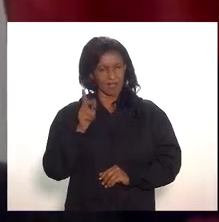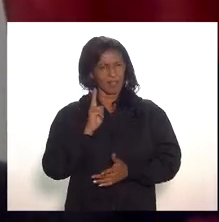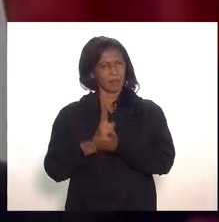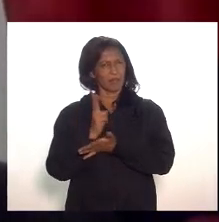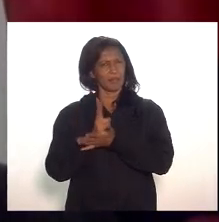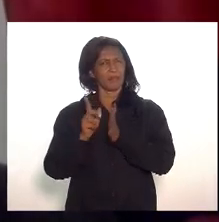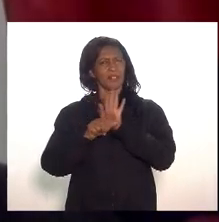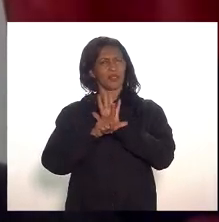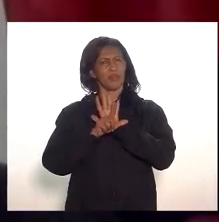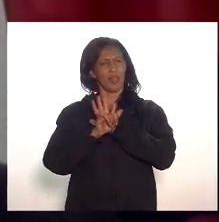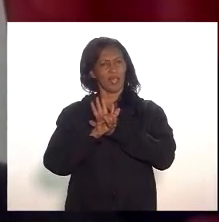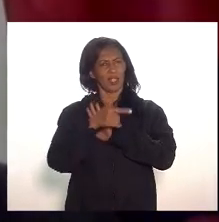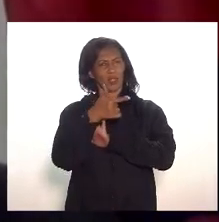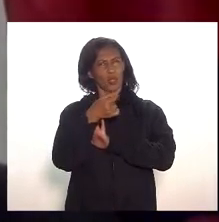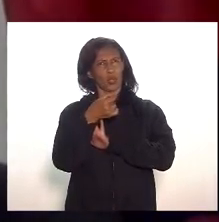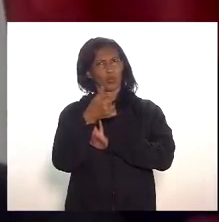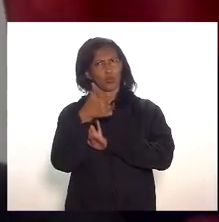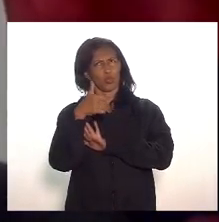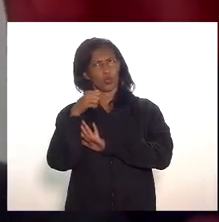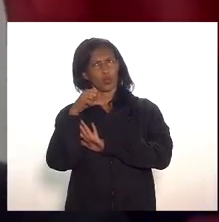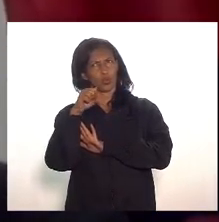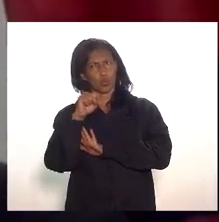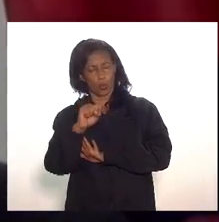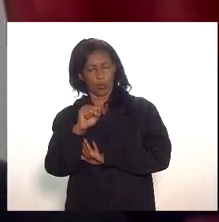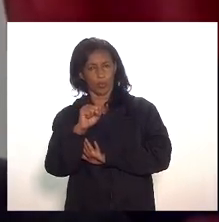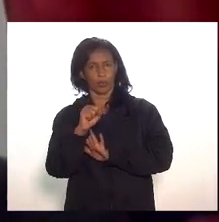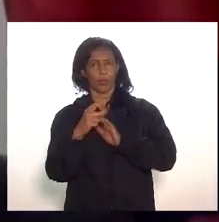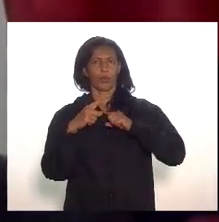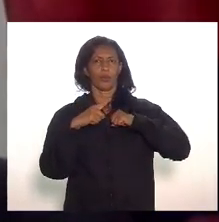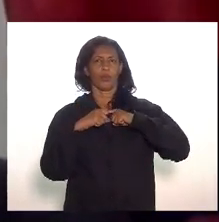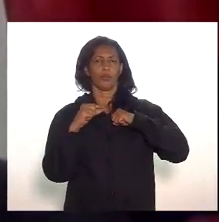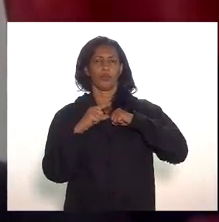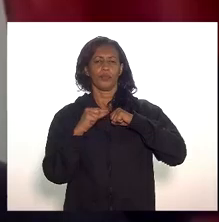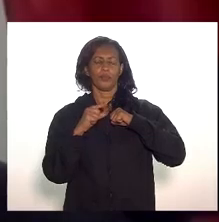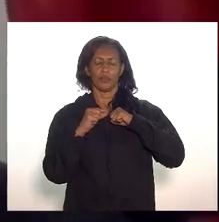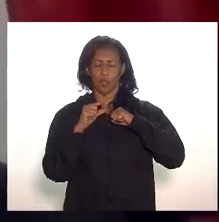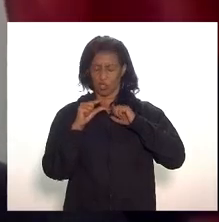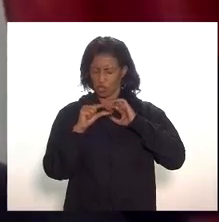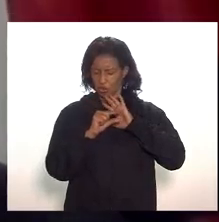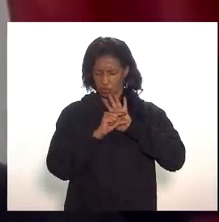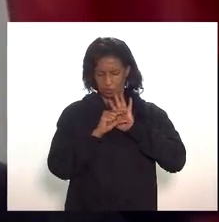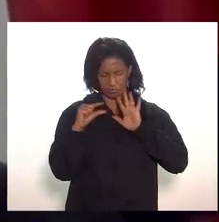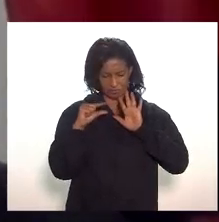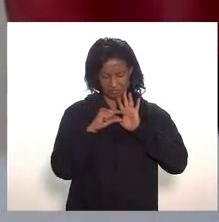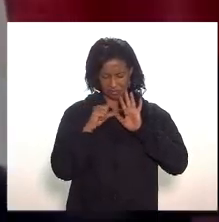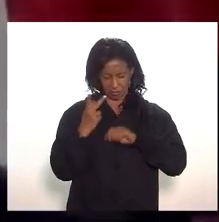ano de 2018, no artigo determinado artigo aqui que eu vou